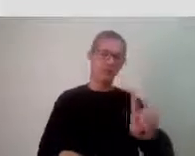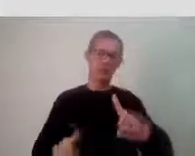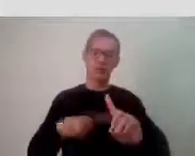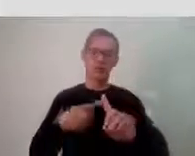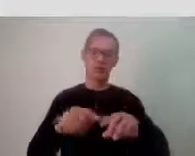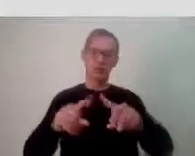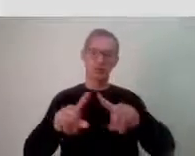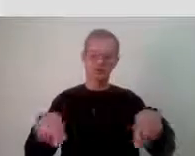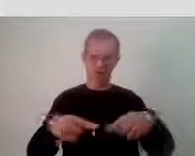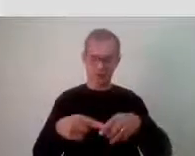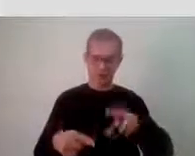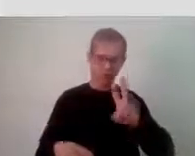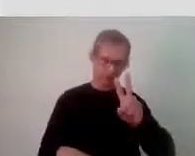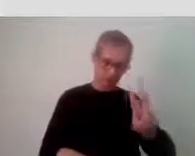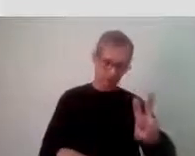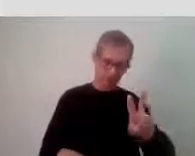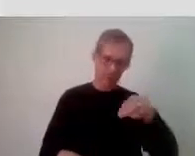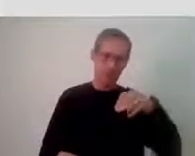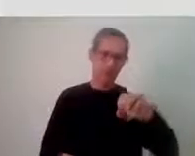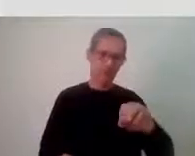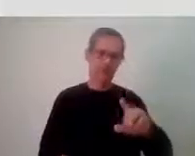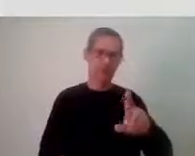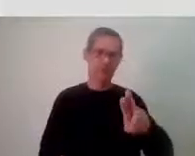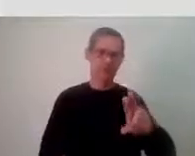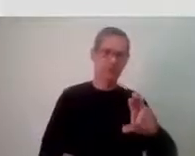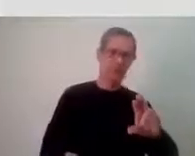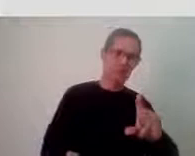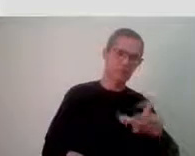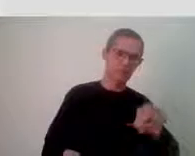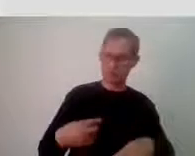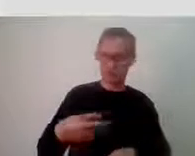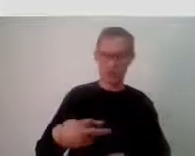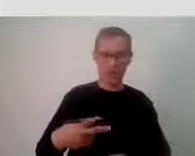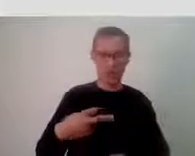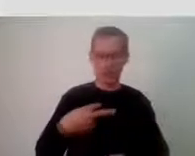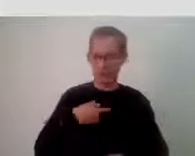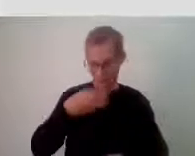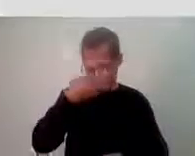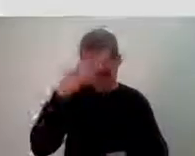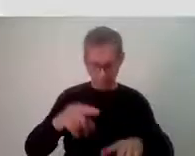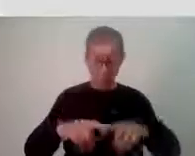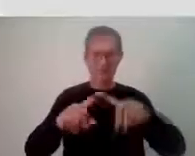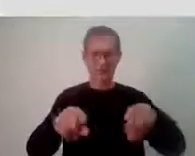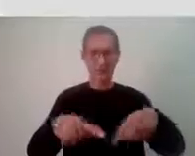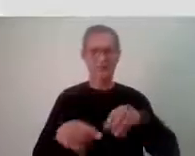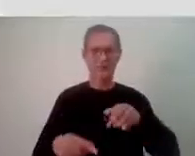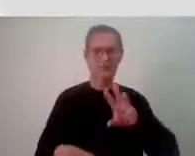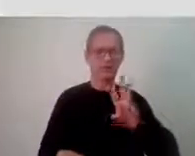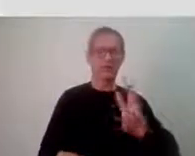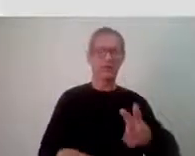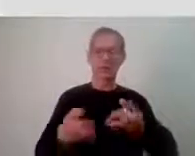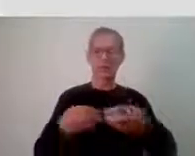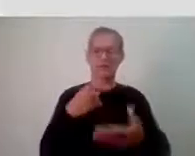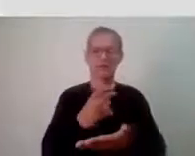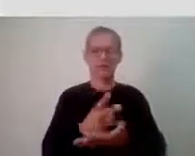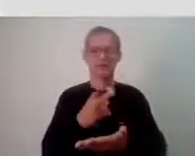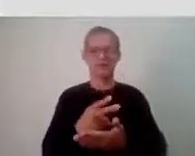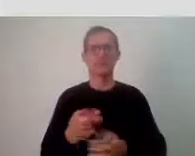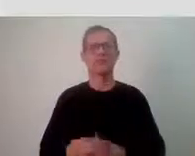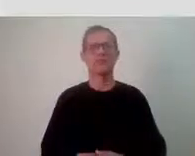mais essa A2, que aí vai estar em módulo, não pode esquecer, mais essa A3. Perceba que é a